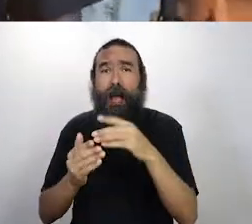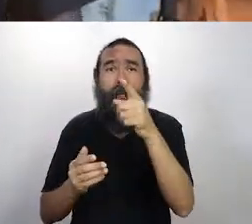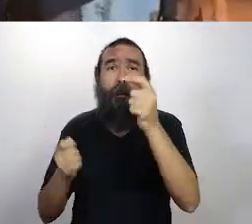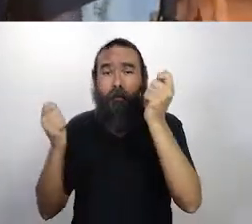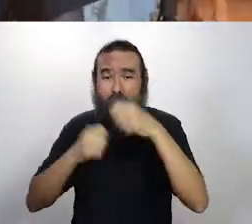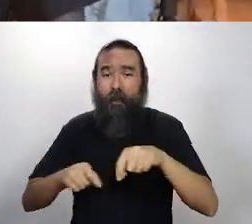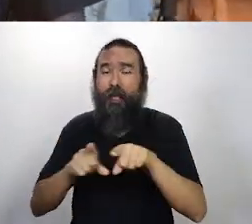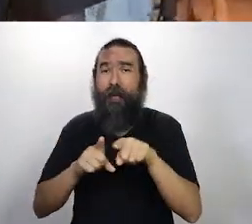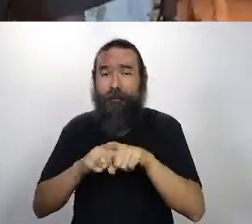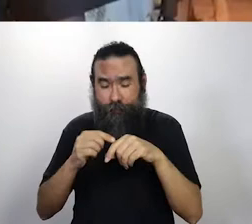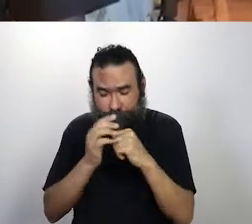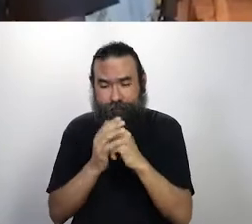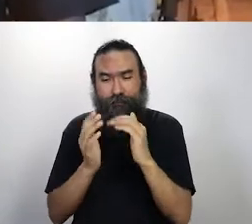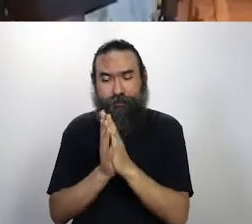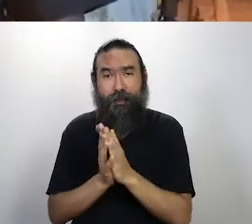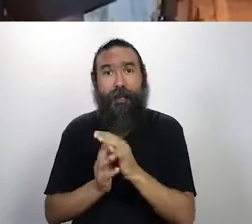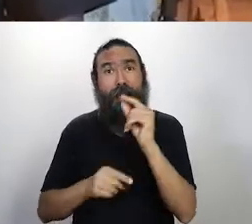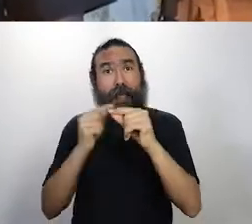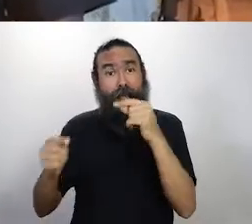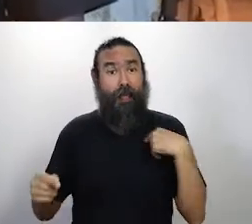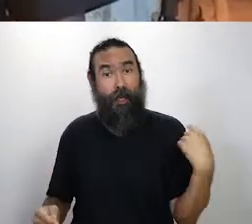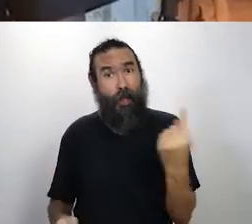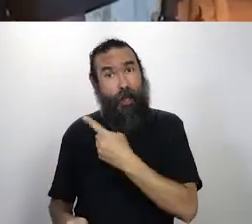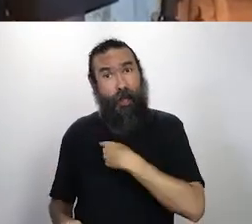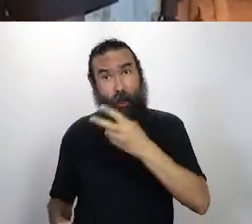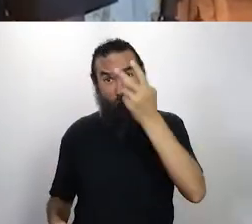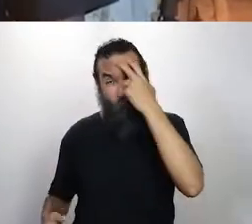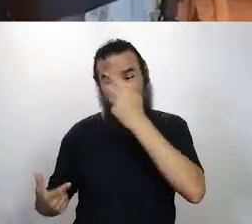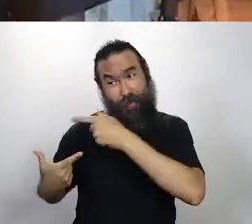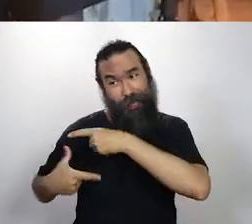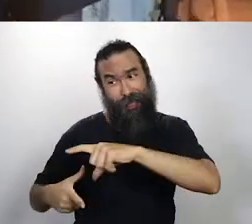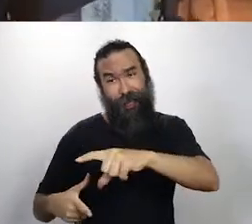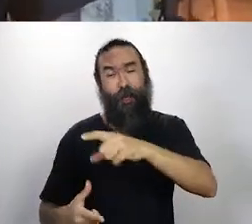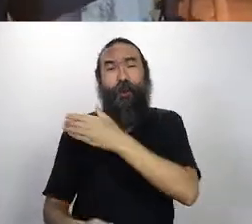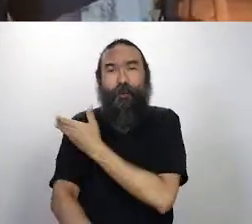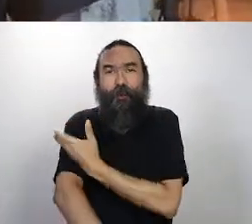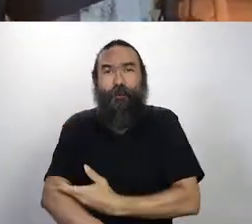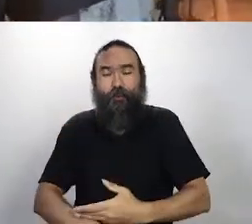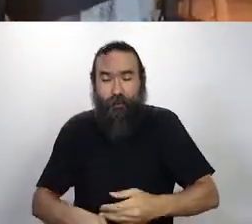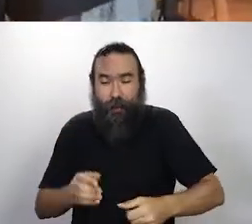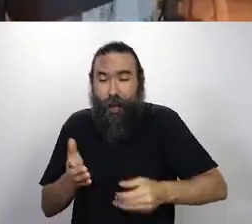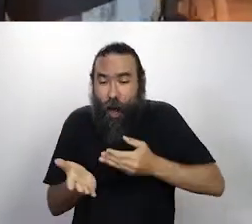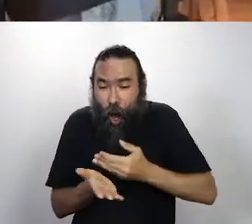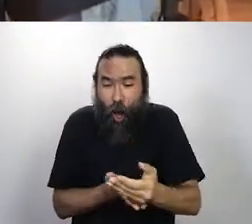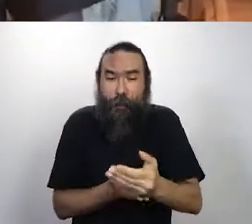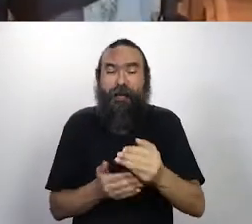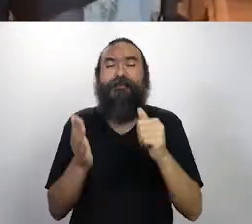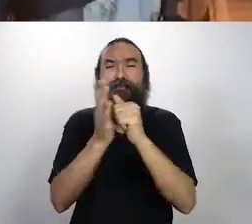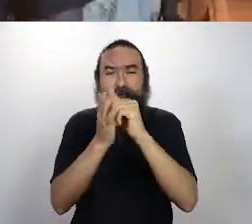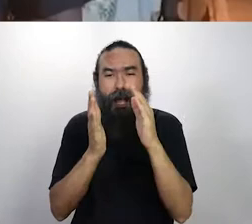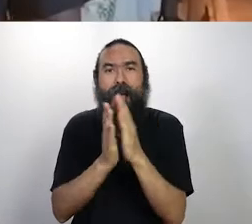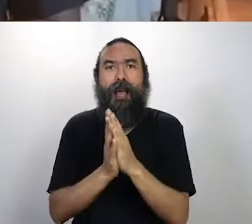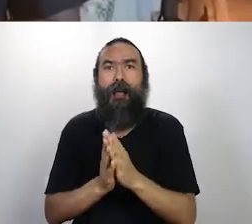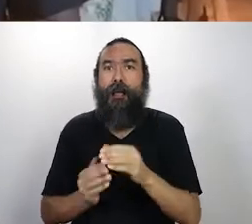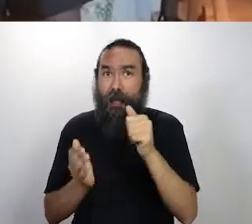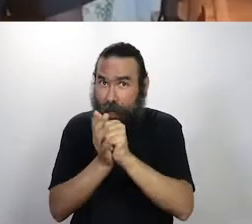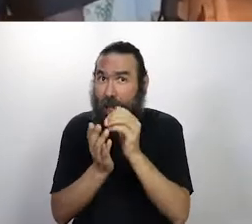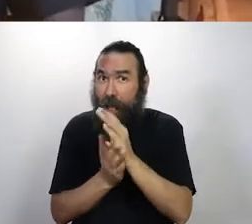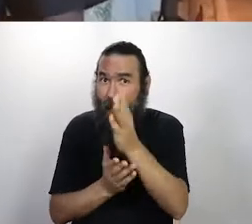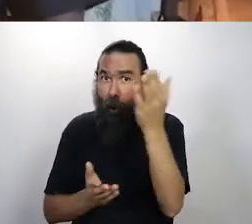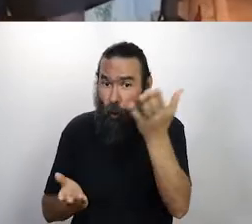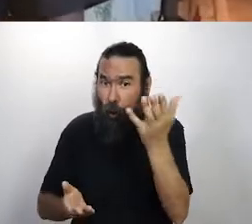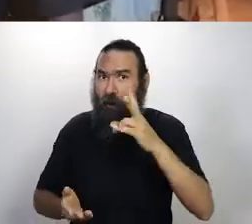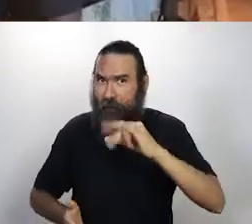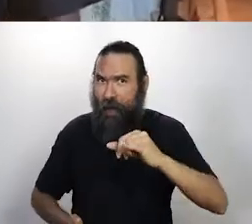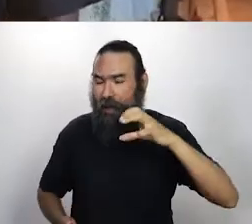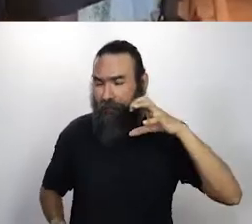também, porque antes de toda festa, na cultura popular, os mestres, eles rezam. Então reza e se prepara, porque hoje vai ser quente.